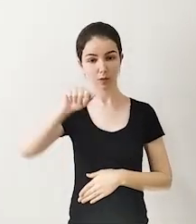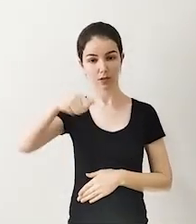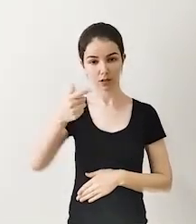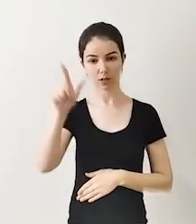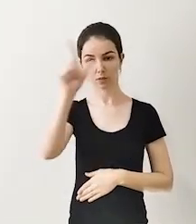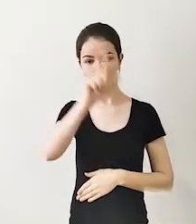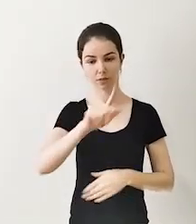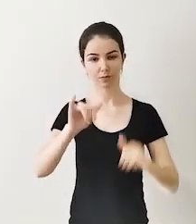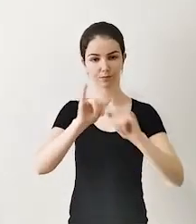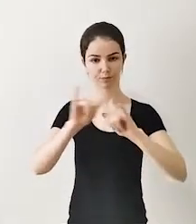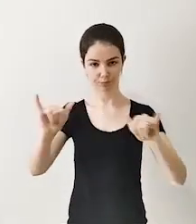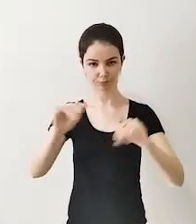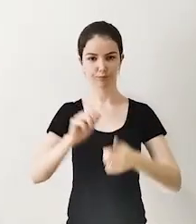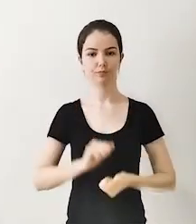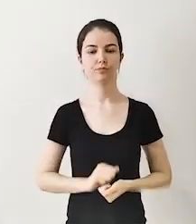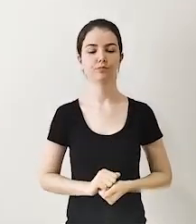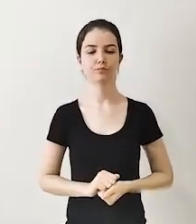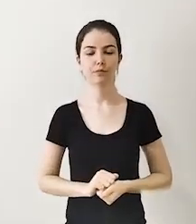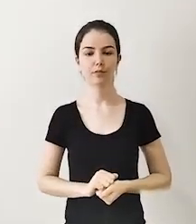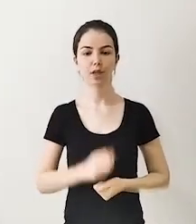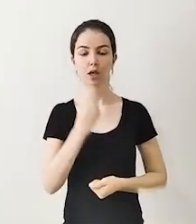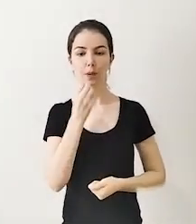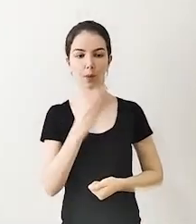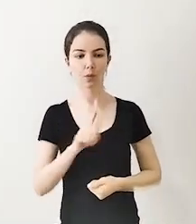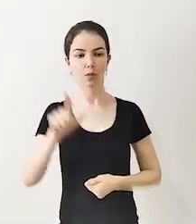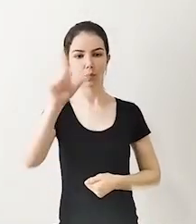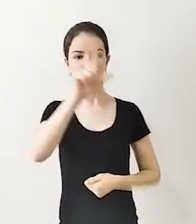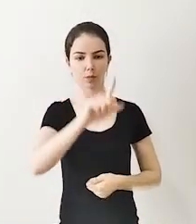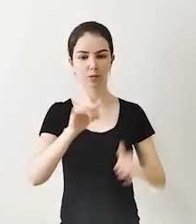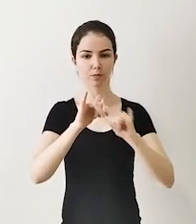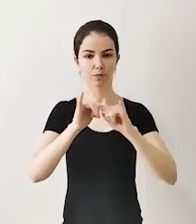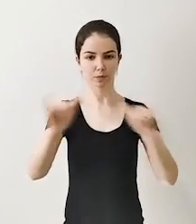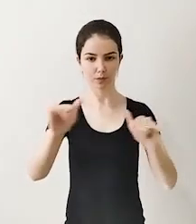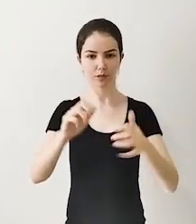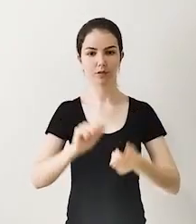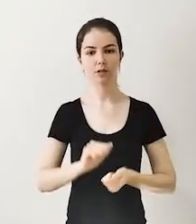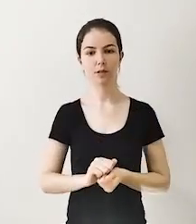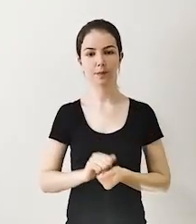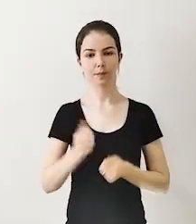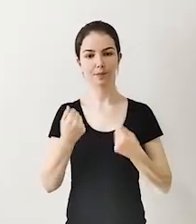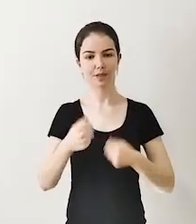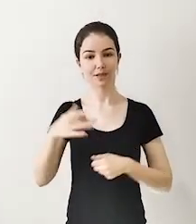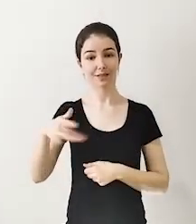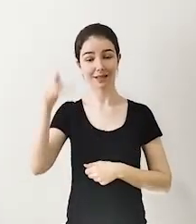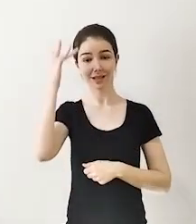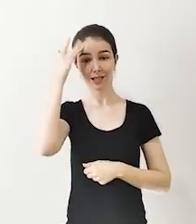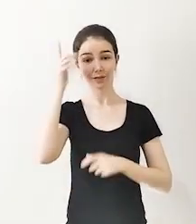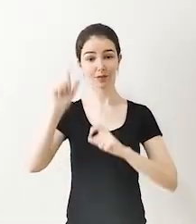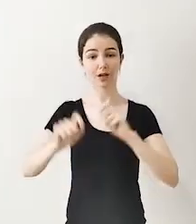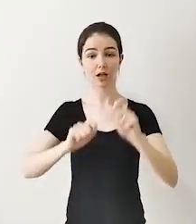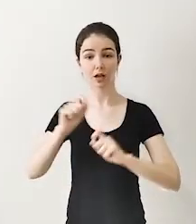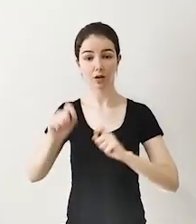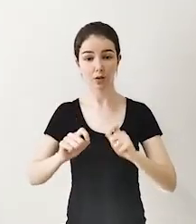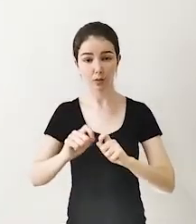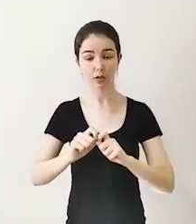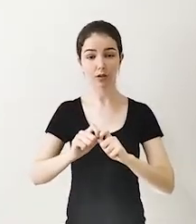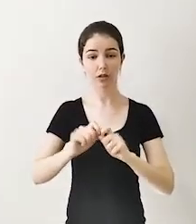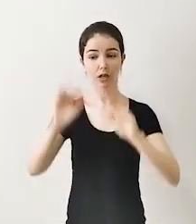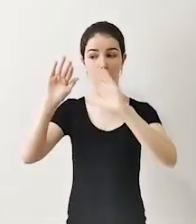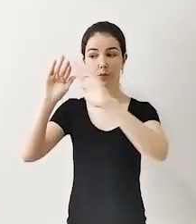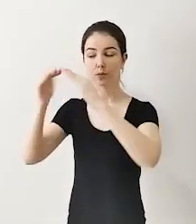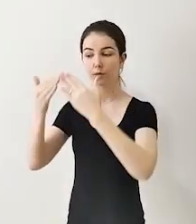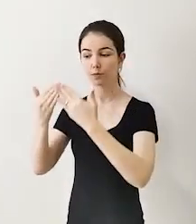Bom, o quinhentismo, gente, primeira coisa que a gente tem que já gravar para saber sobre ele não é uma